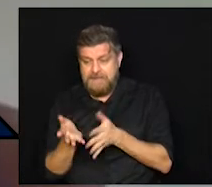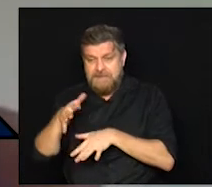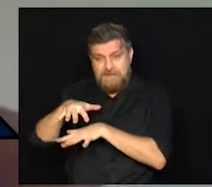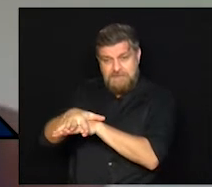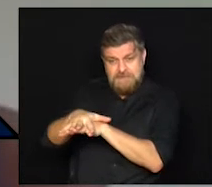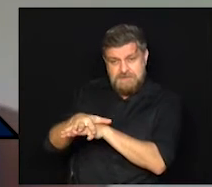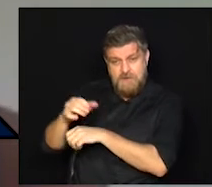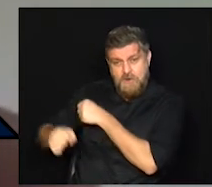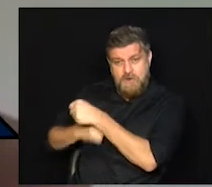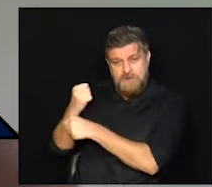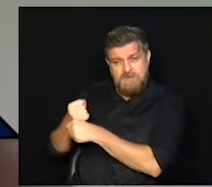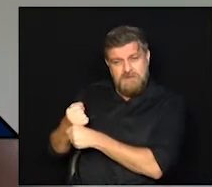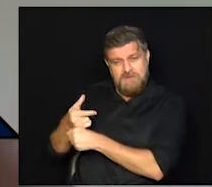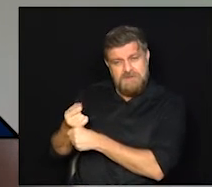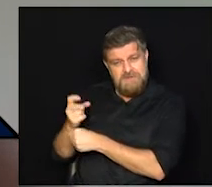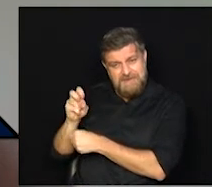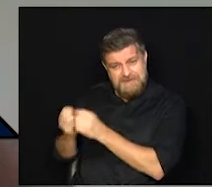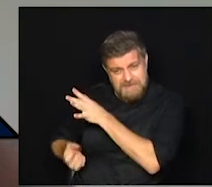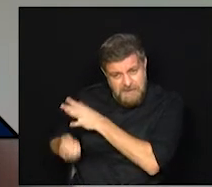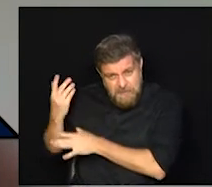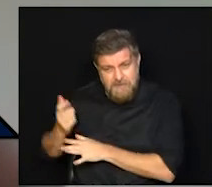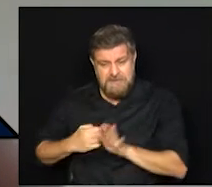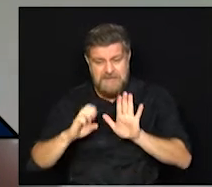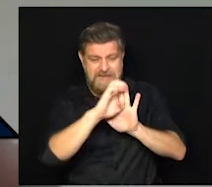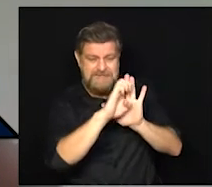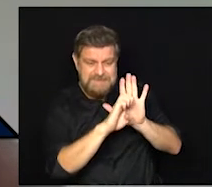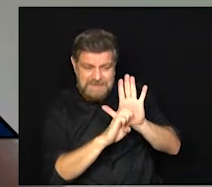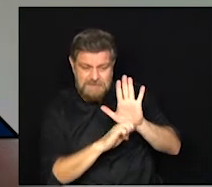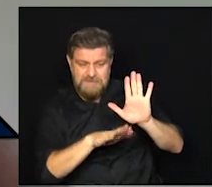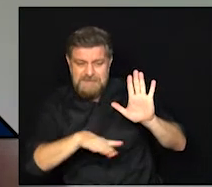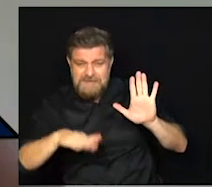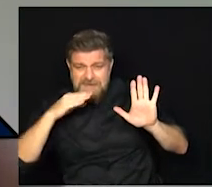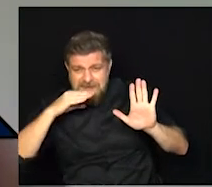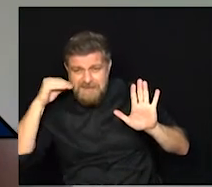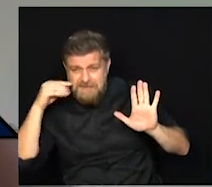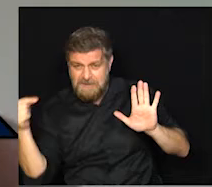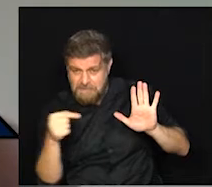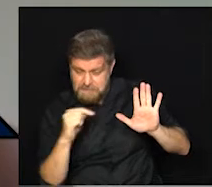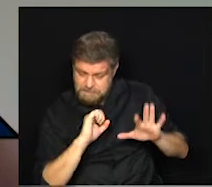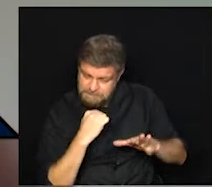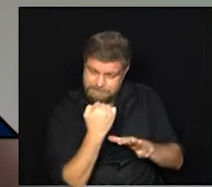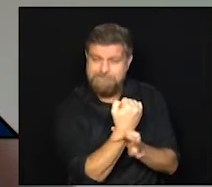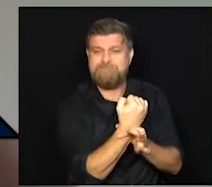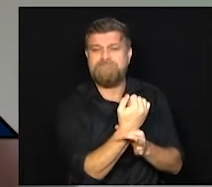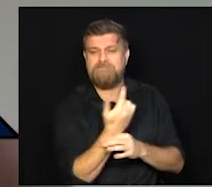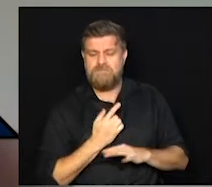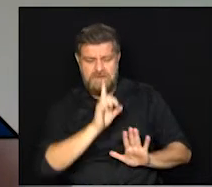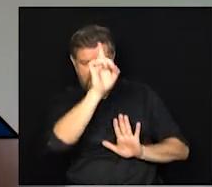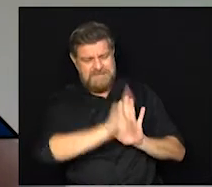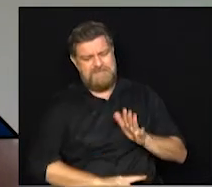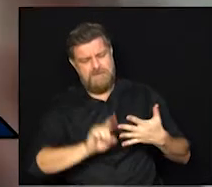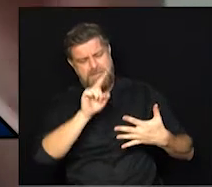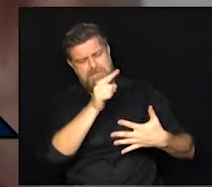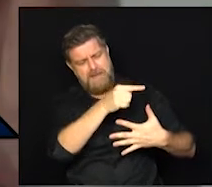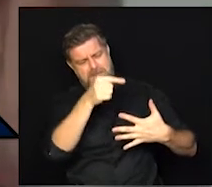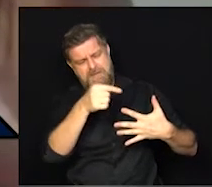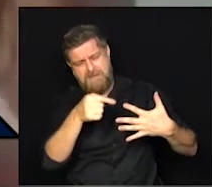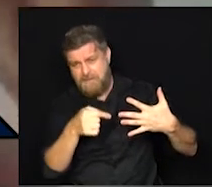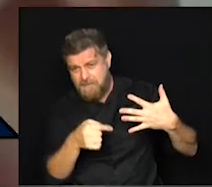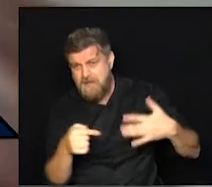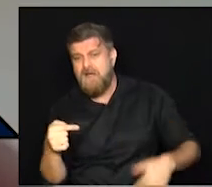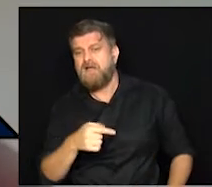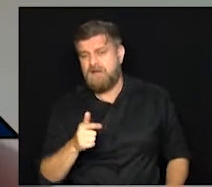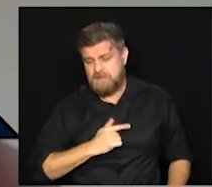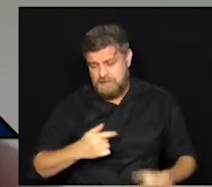de 2015, apesar do Estatuto da Criança e do Adolescente garantir muitos direitos e todos os direitos que eles devem,